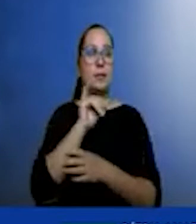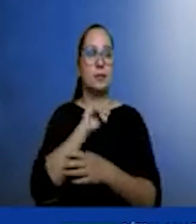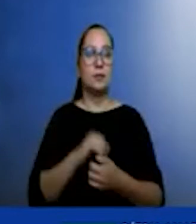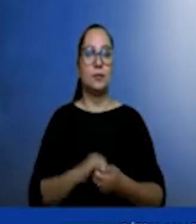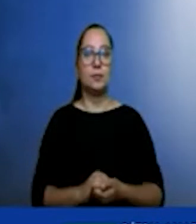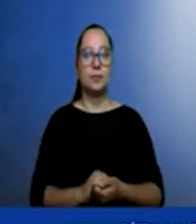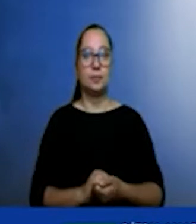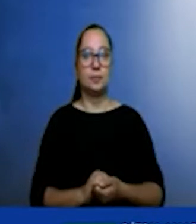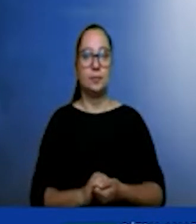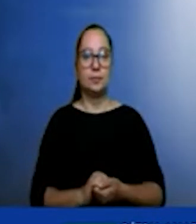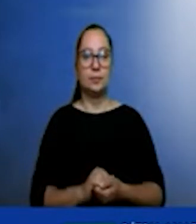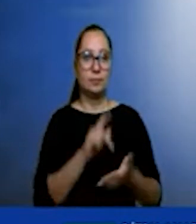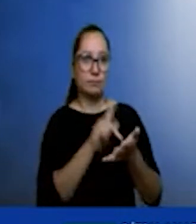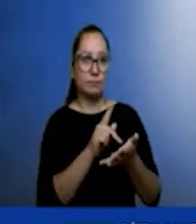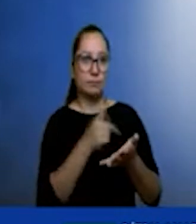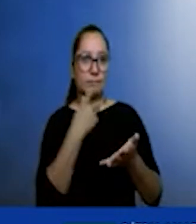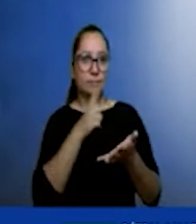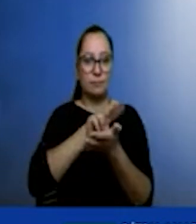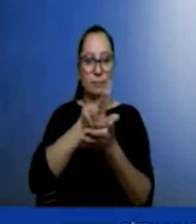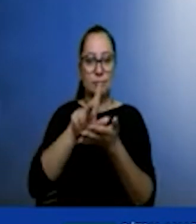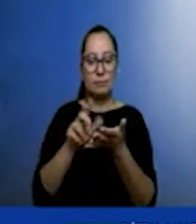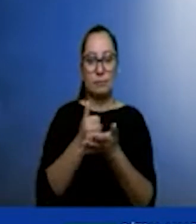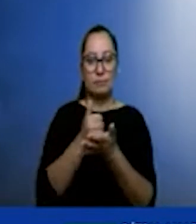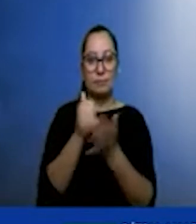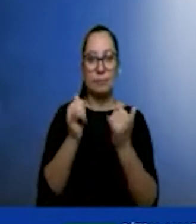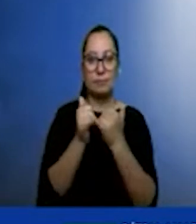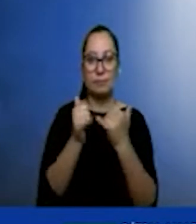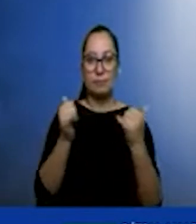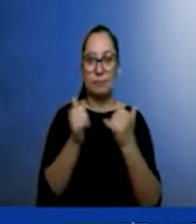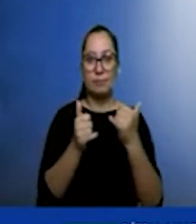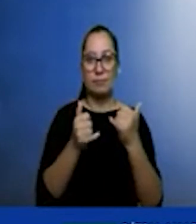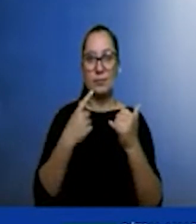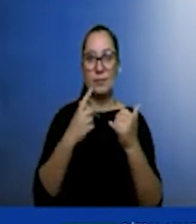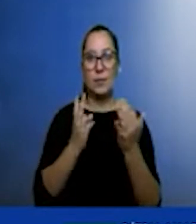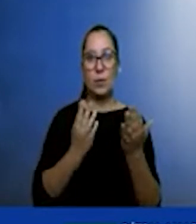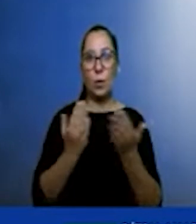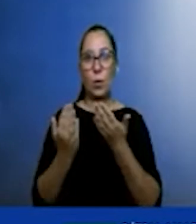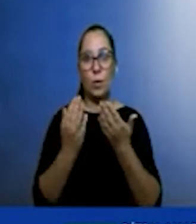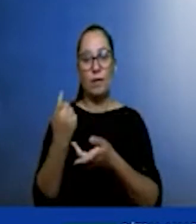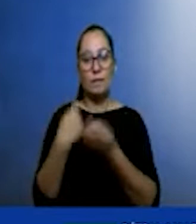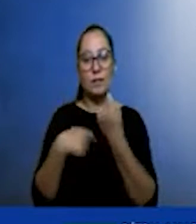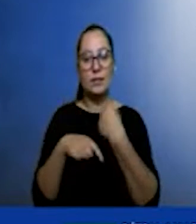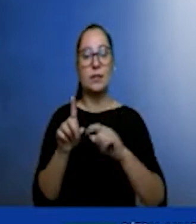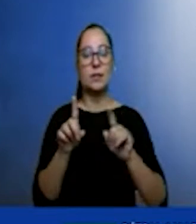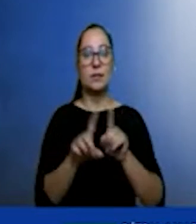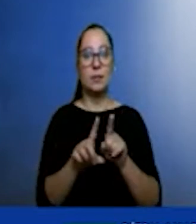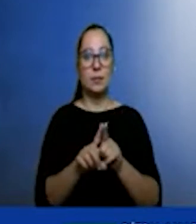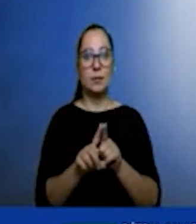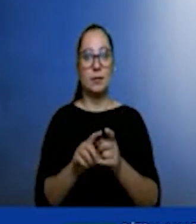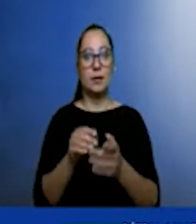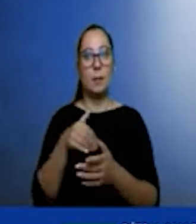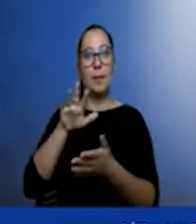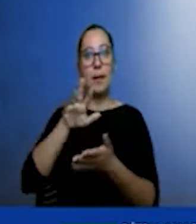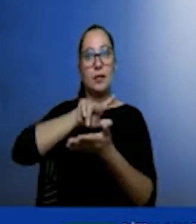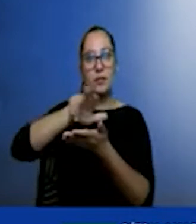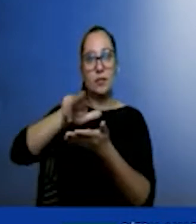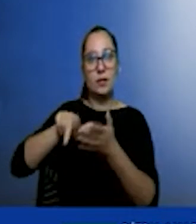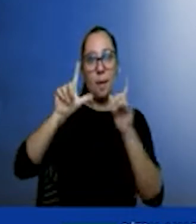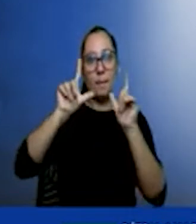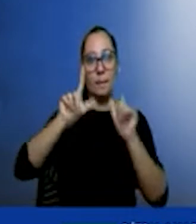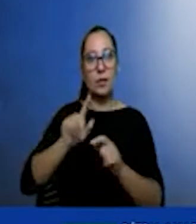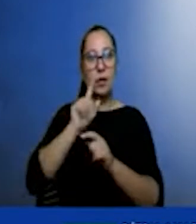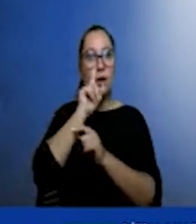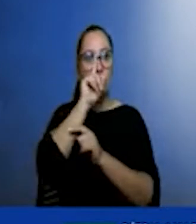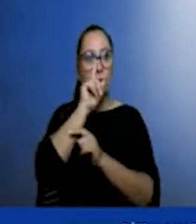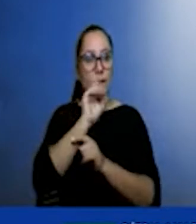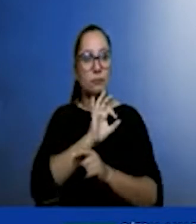da diversidade da matriz energética, né? A gente sempre compara com o setor financeiro também. Quanto mais diversificado, menor o risco. Certamente,